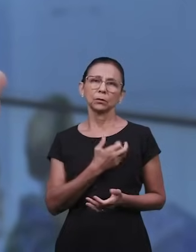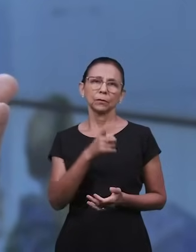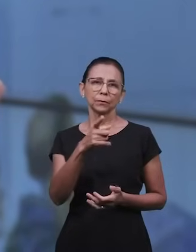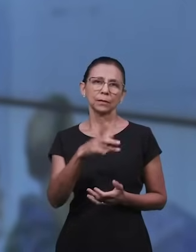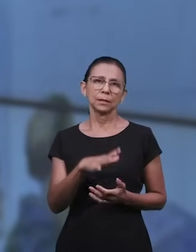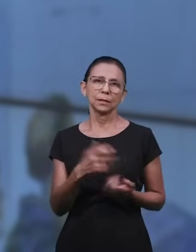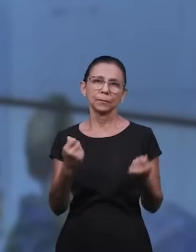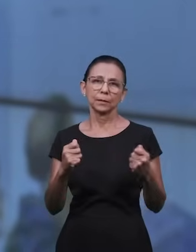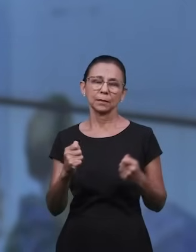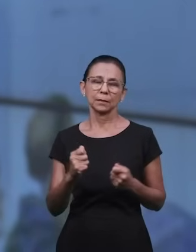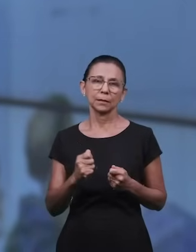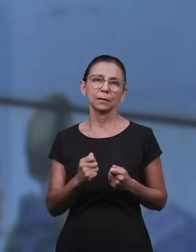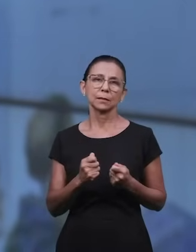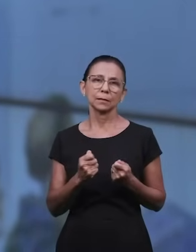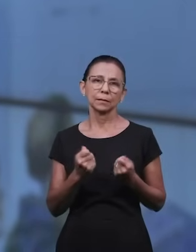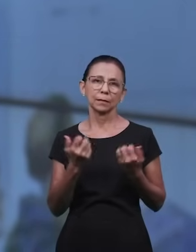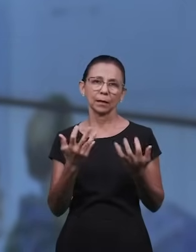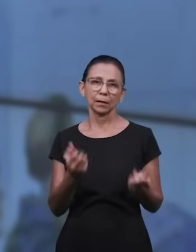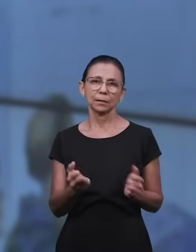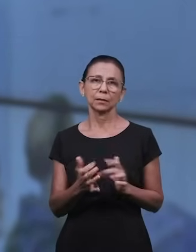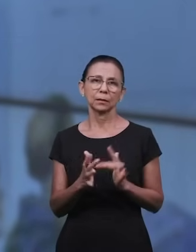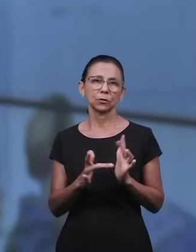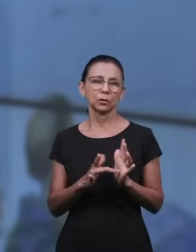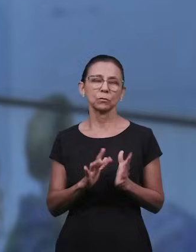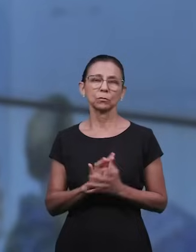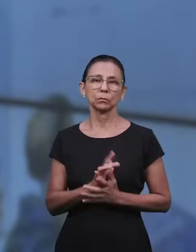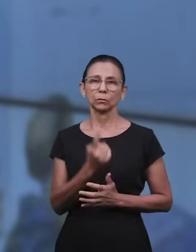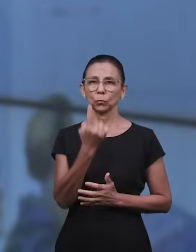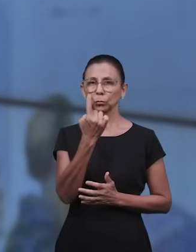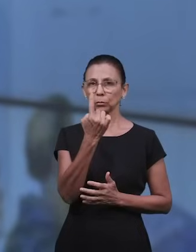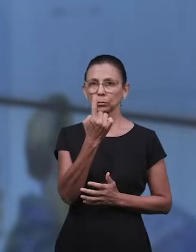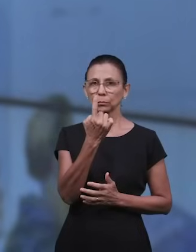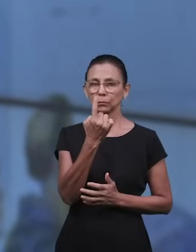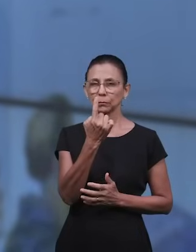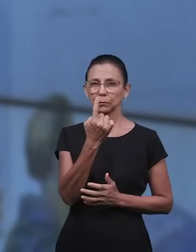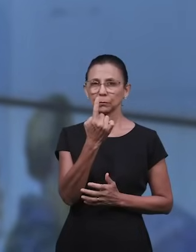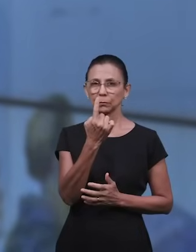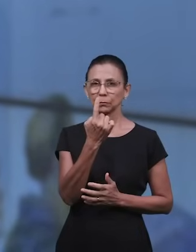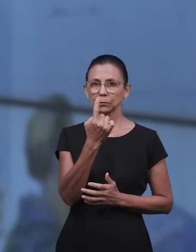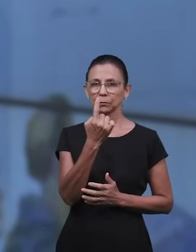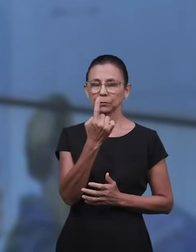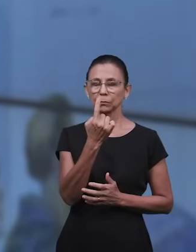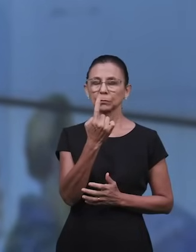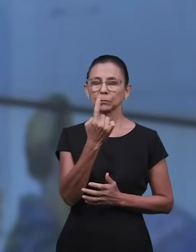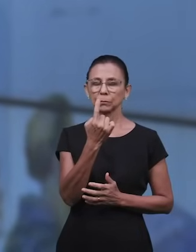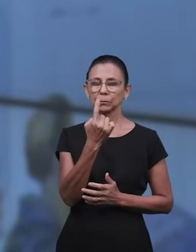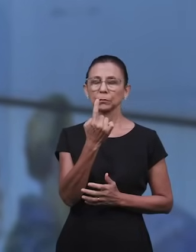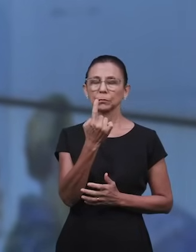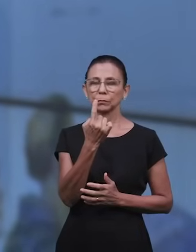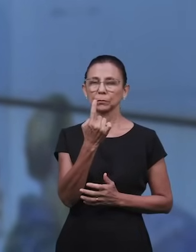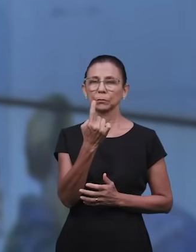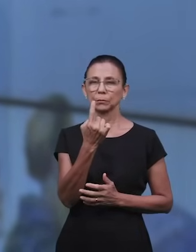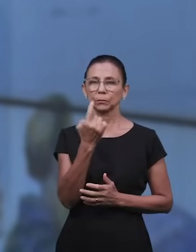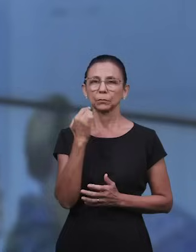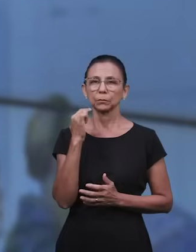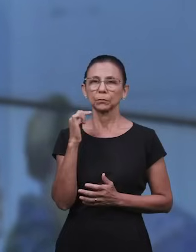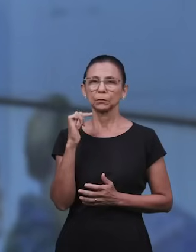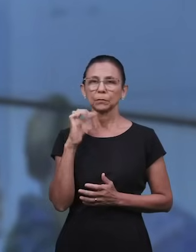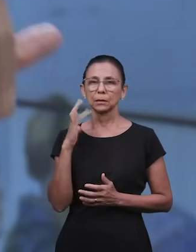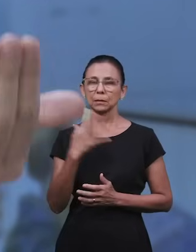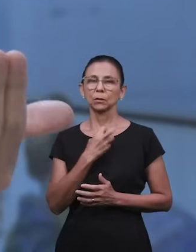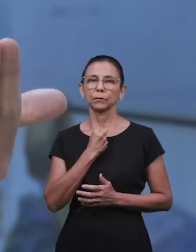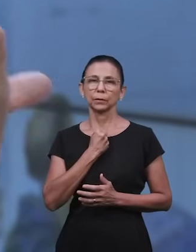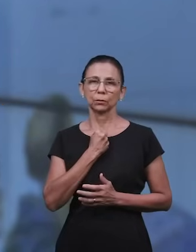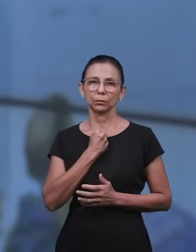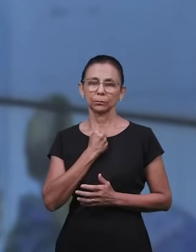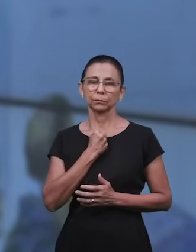o seu coração ao Senhor Jesus. Mas Deus é um só, ou seja, ele é o único. Ele é o único que pode se revelar e levar